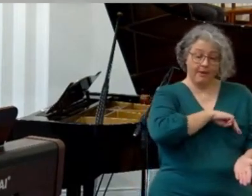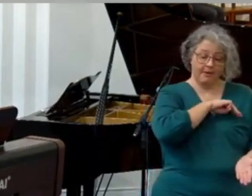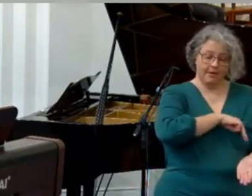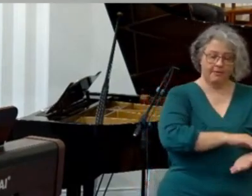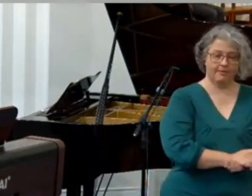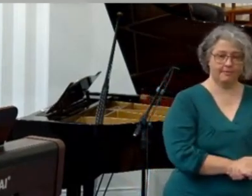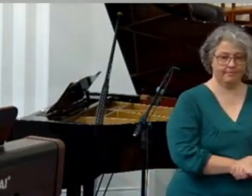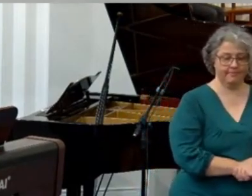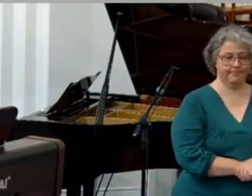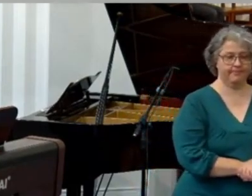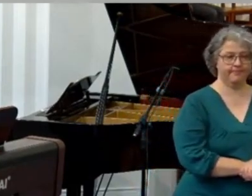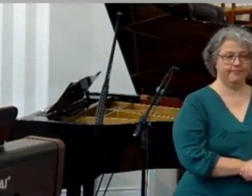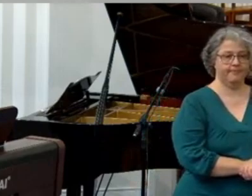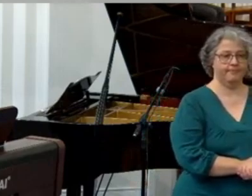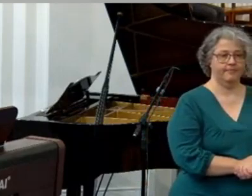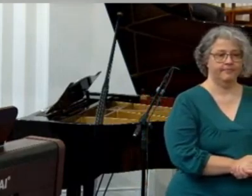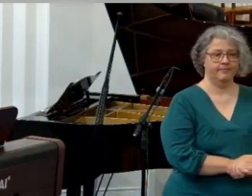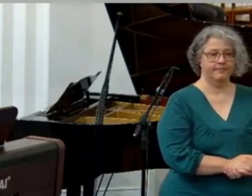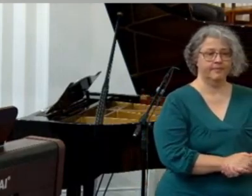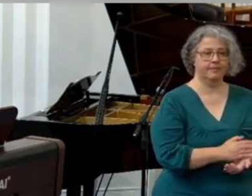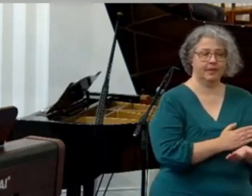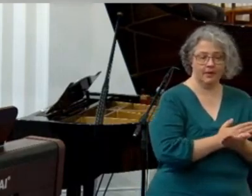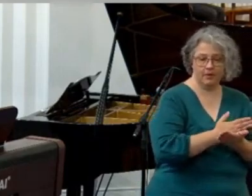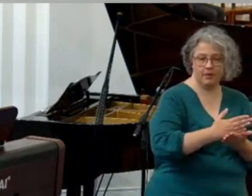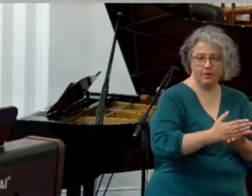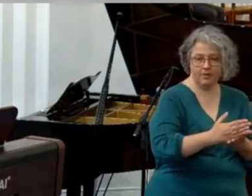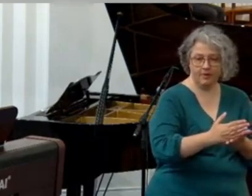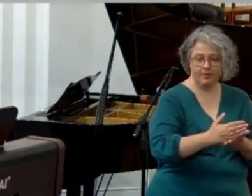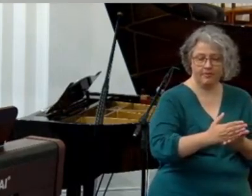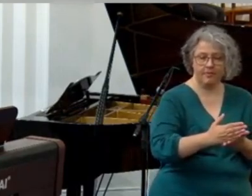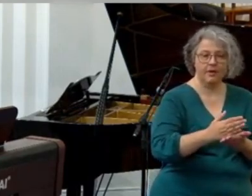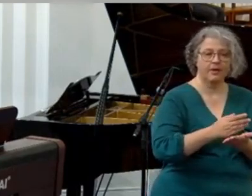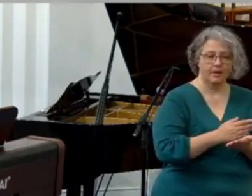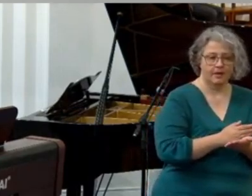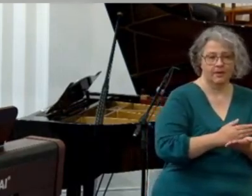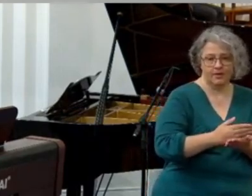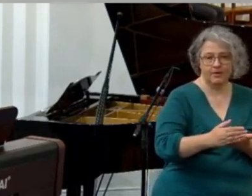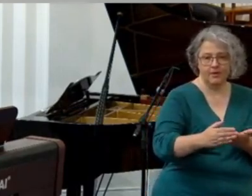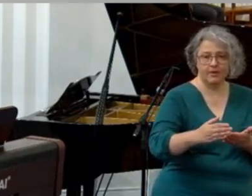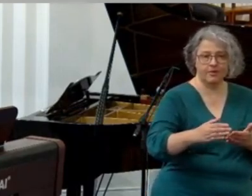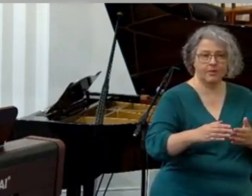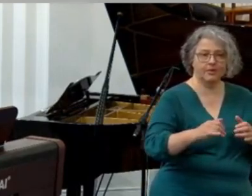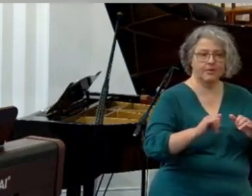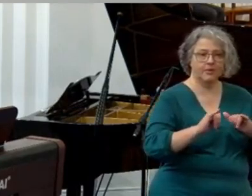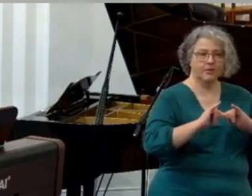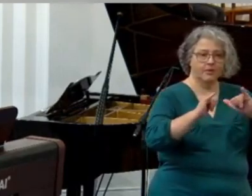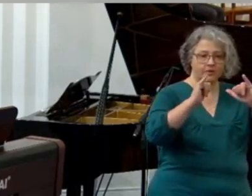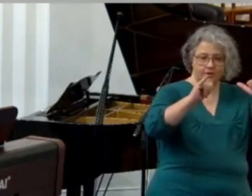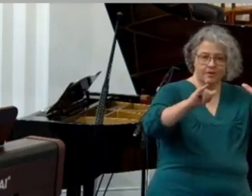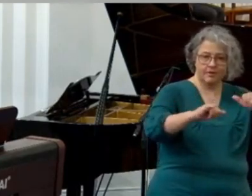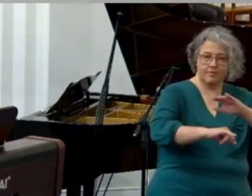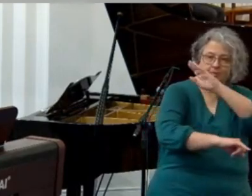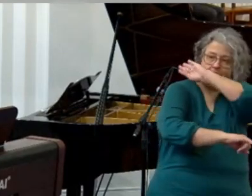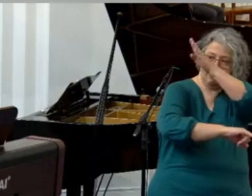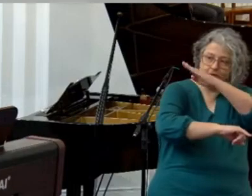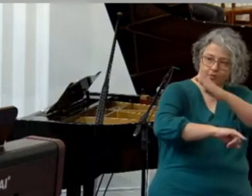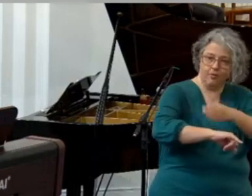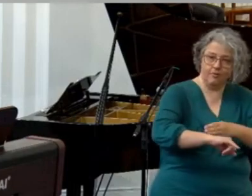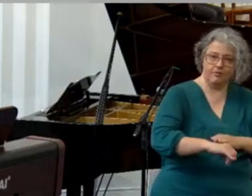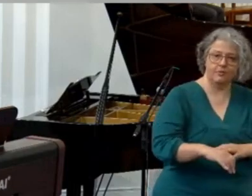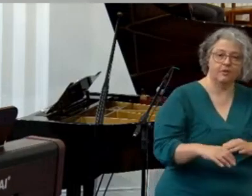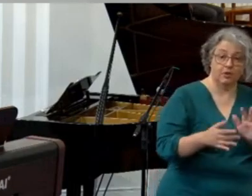Mateus, para que possamos dar continuidade à nossa exposição no sermão que Cristo pregou no